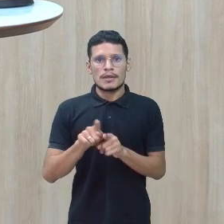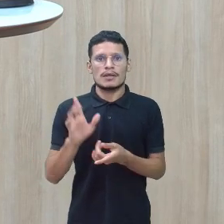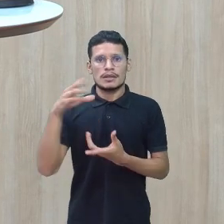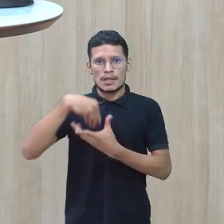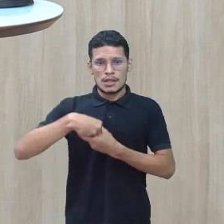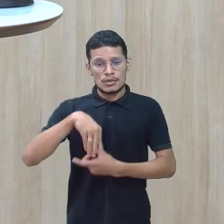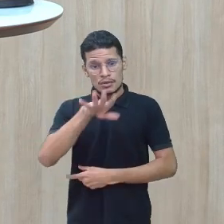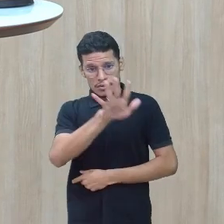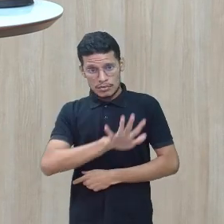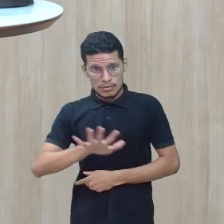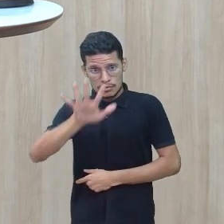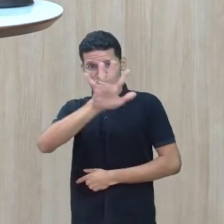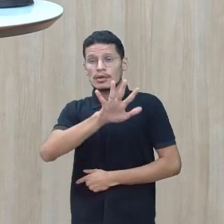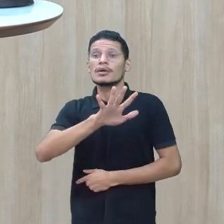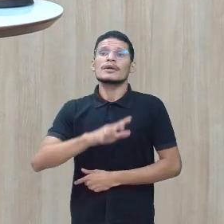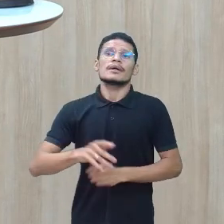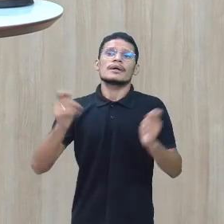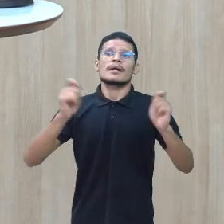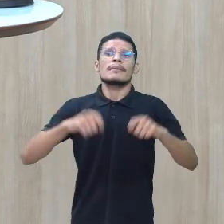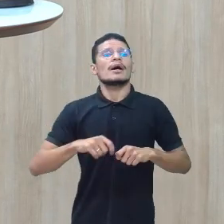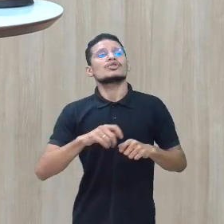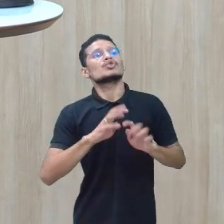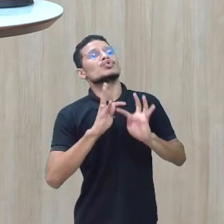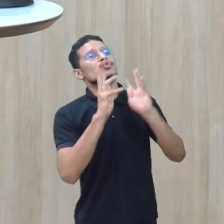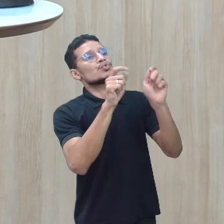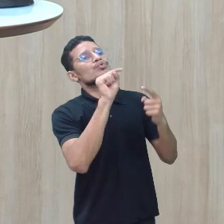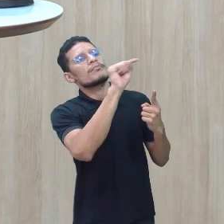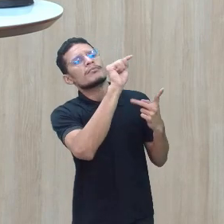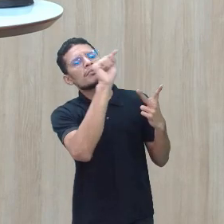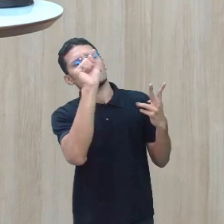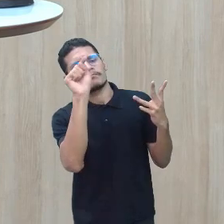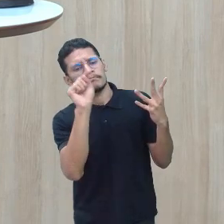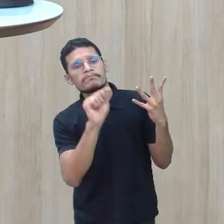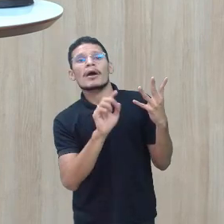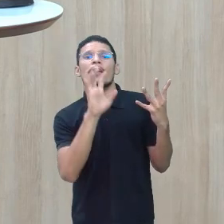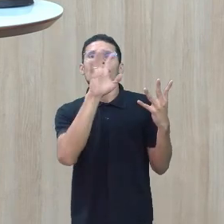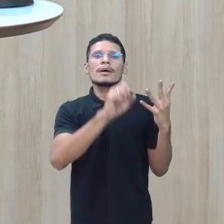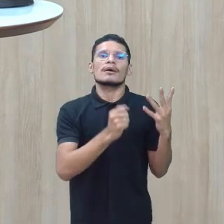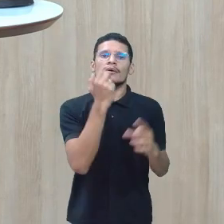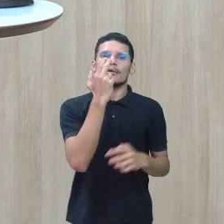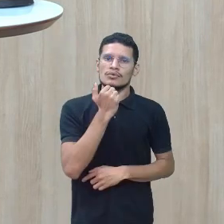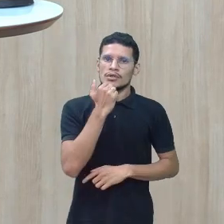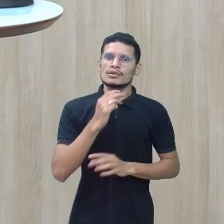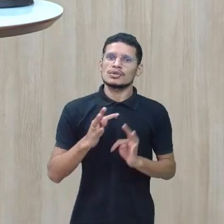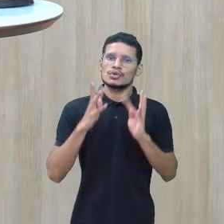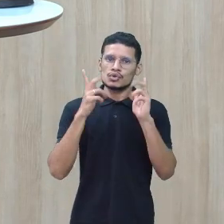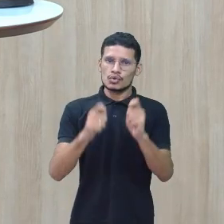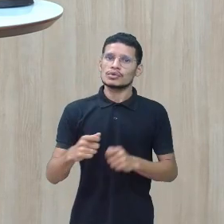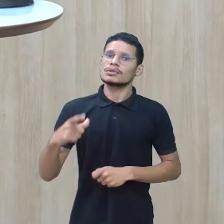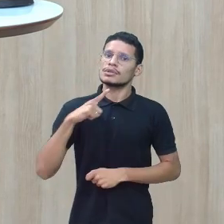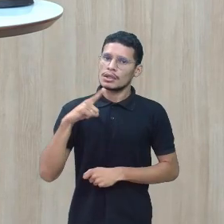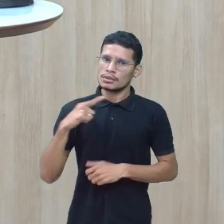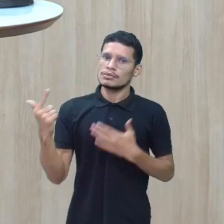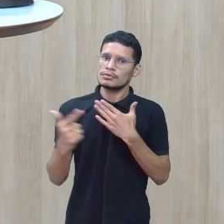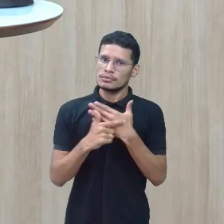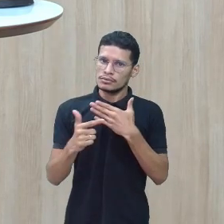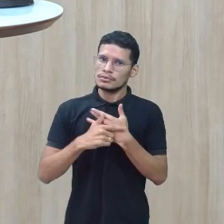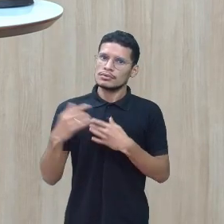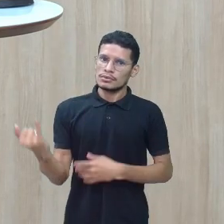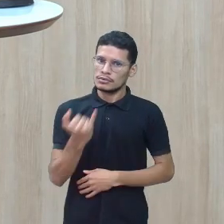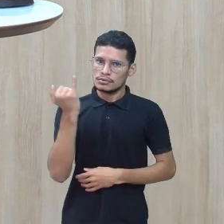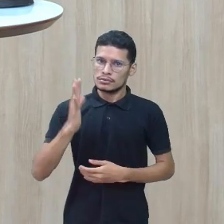decompositores que vão absorver todos esses, fazer a ciclagem com todos esses e tem o seu grande papel